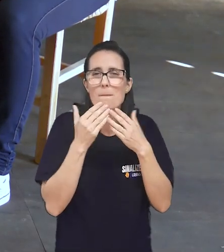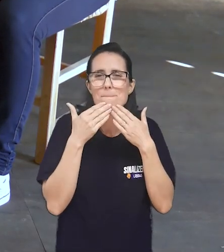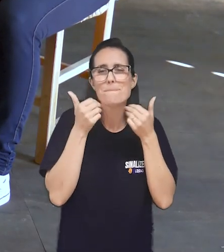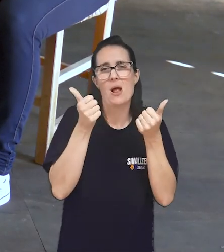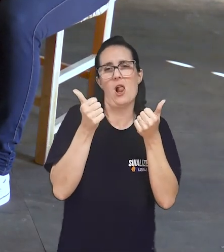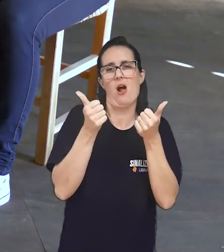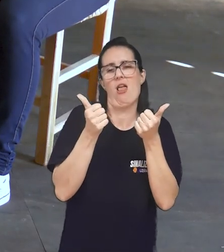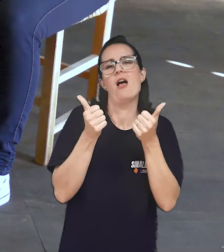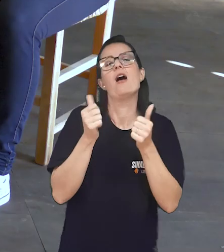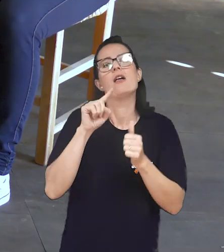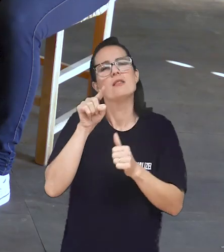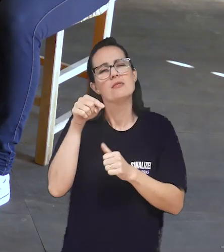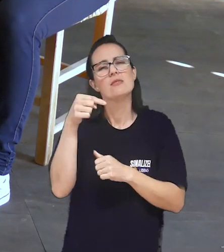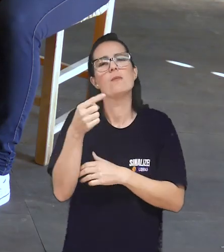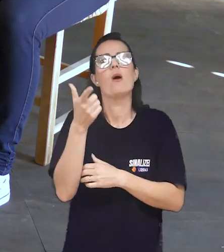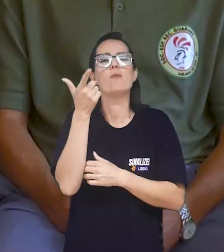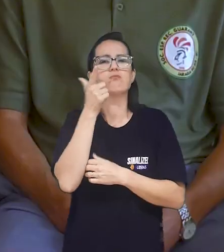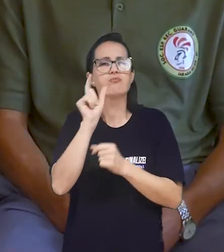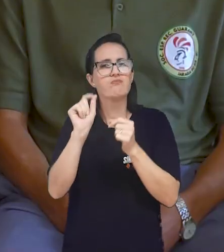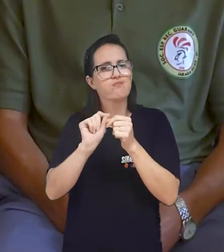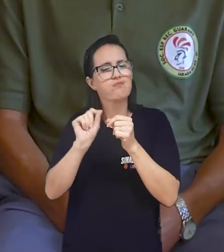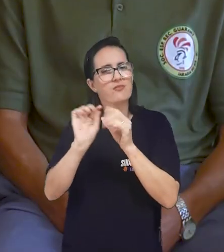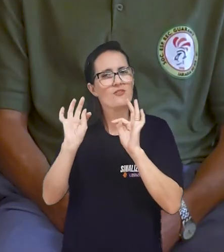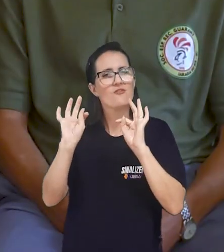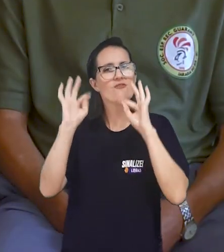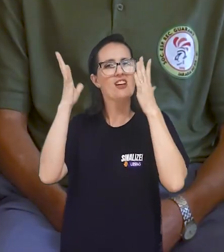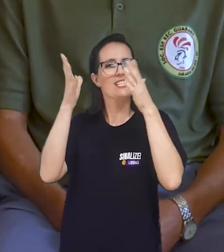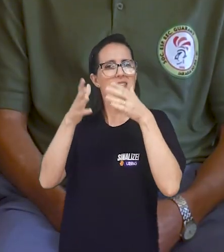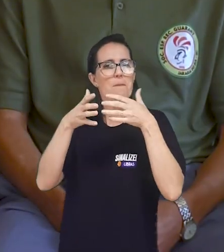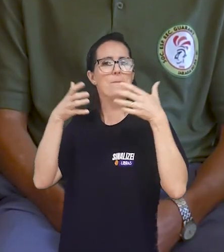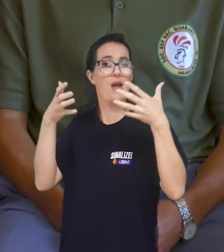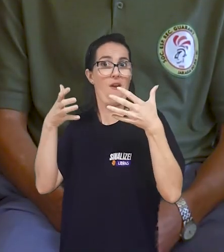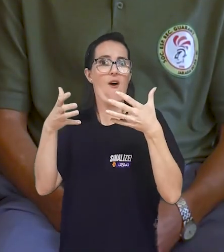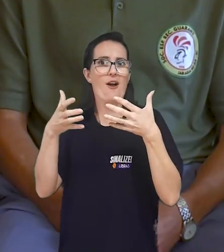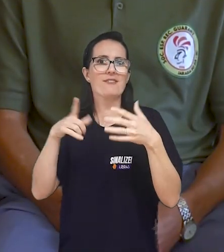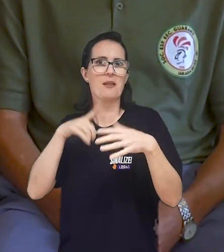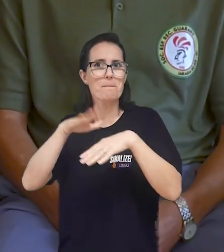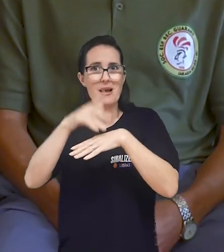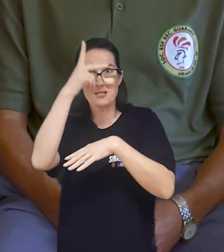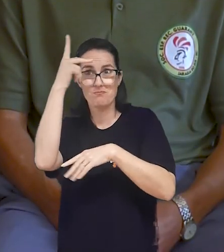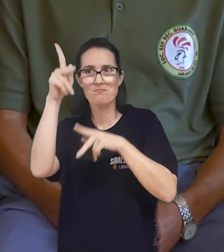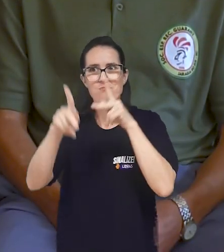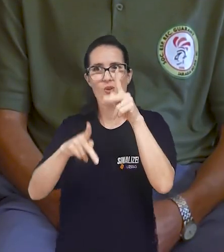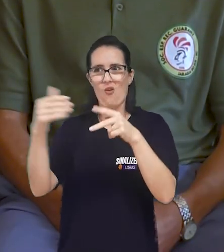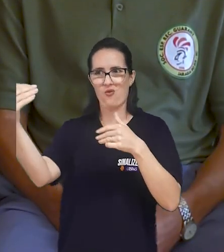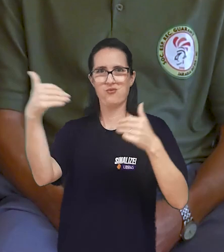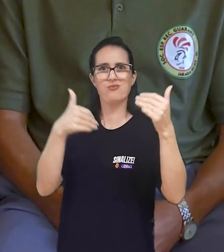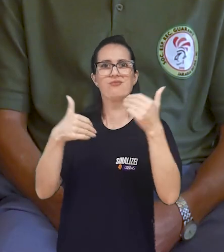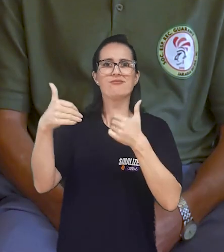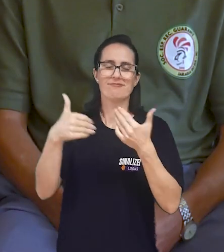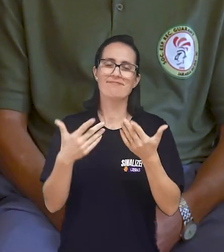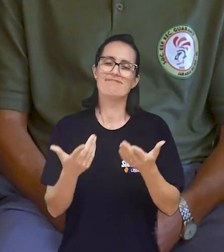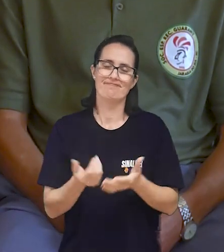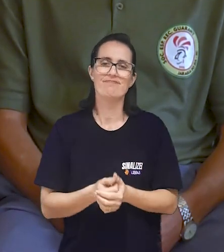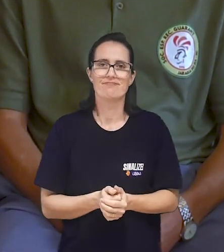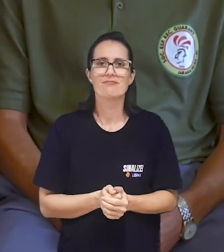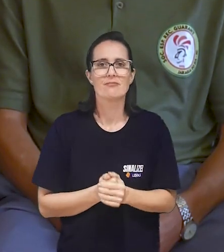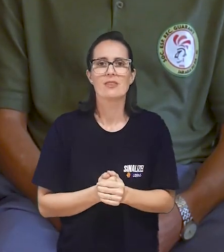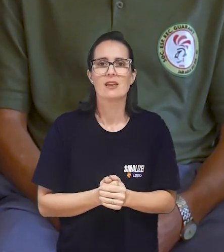estrutura para novamente poder abranger a estrutura para a festa, para poder ter mais público, vamos dizer assim também,